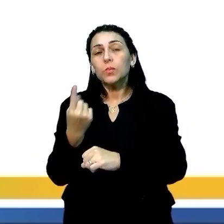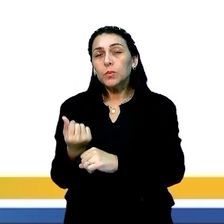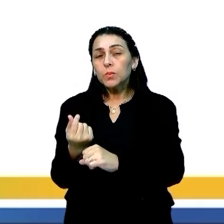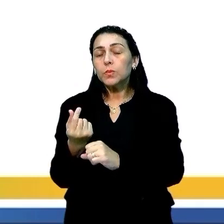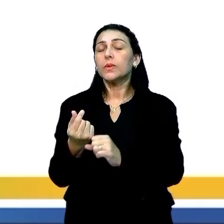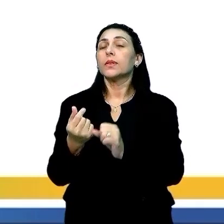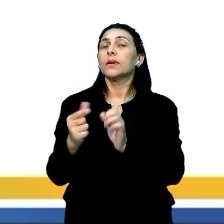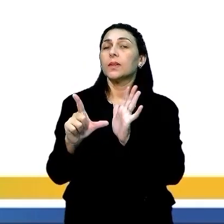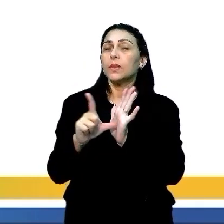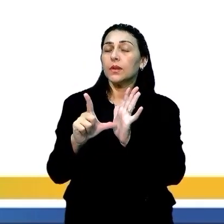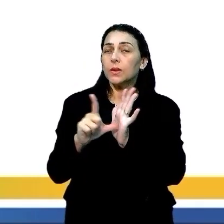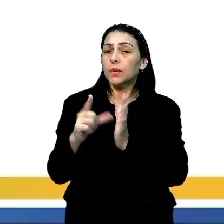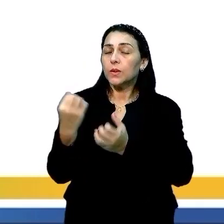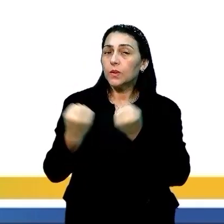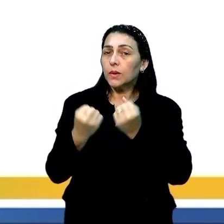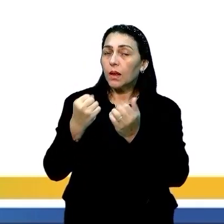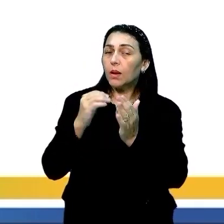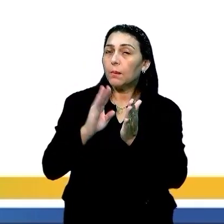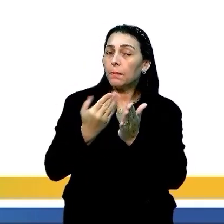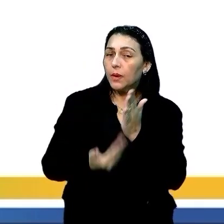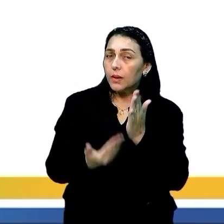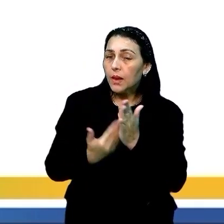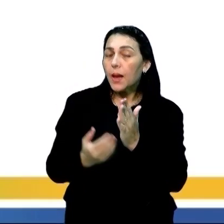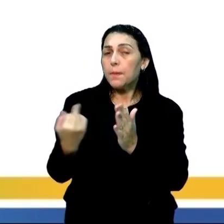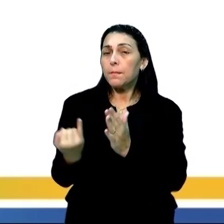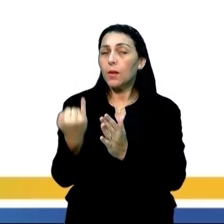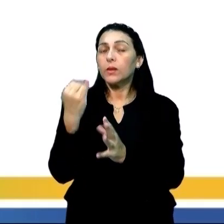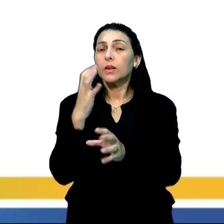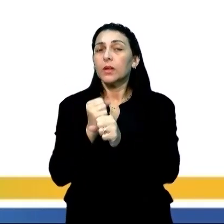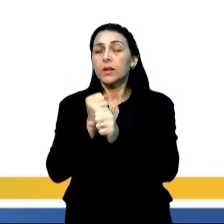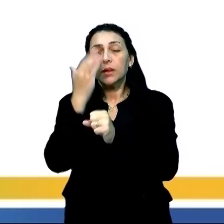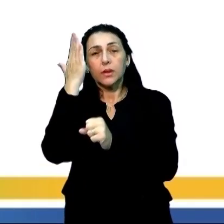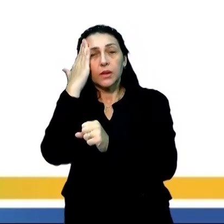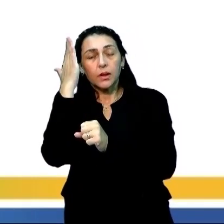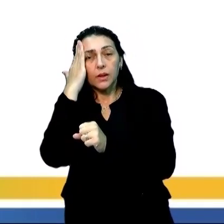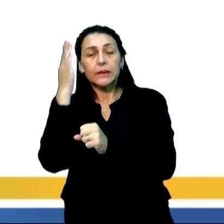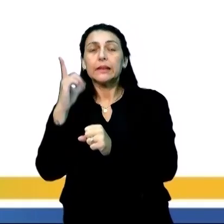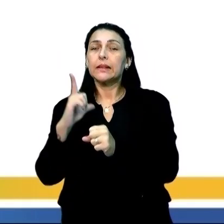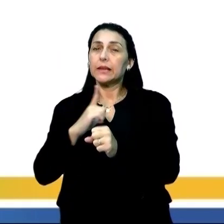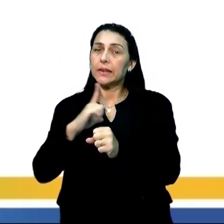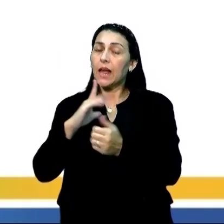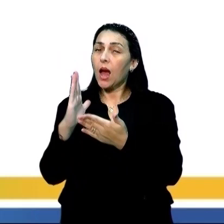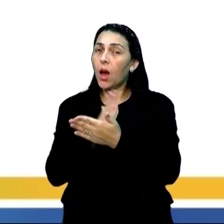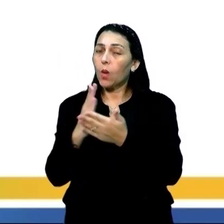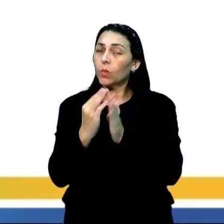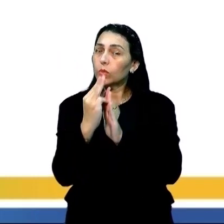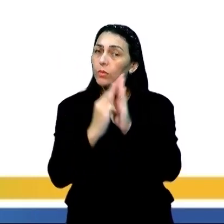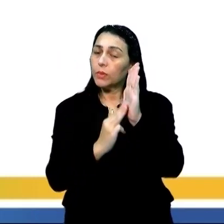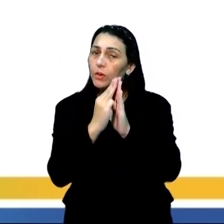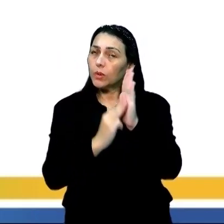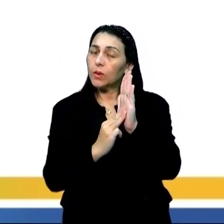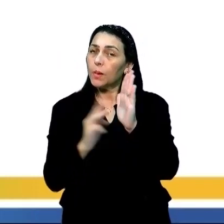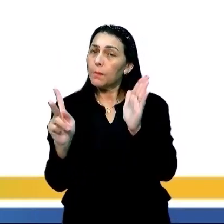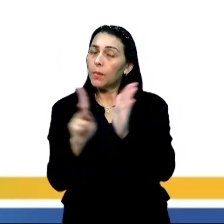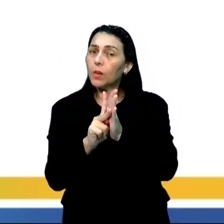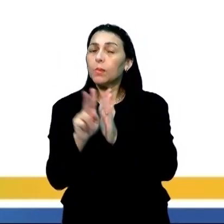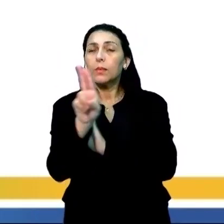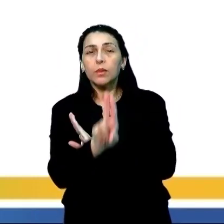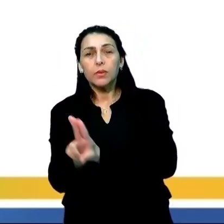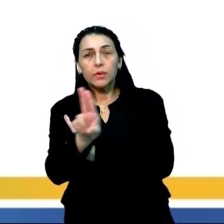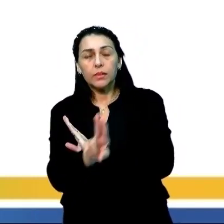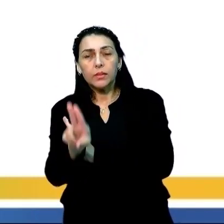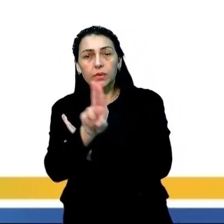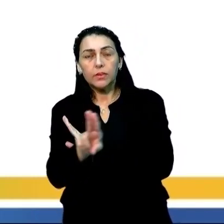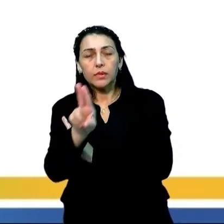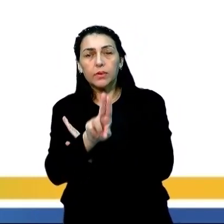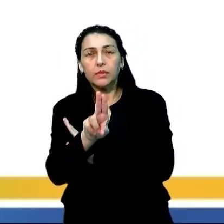vendidos pela loja, é importante saber calculá-la. Existe alguns métodos específicos para usá-los